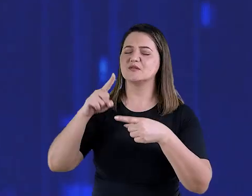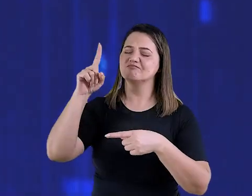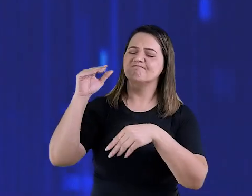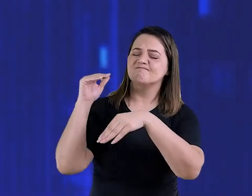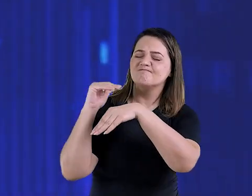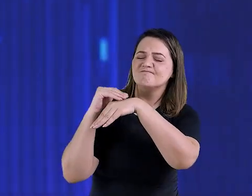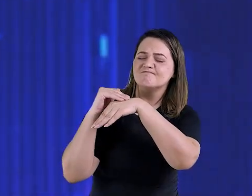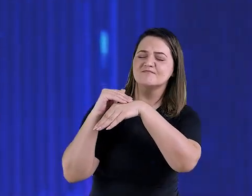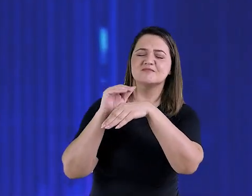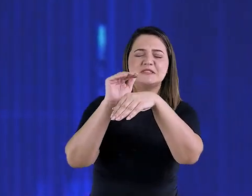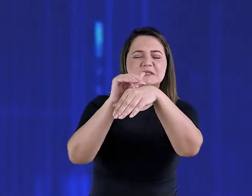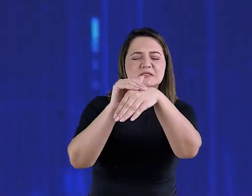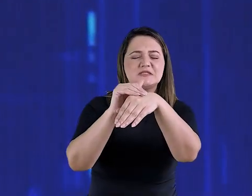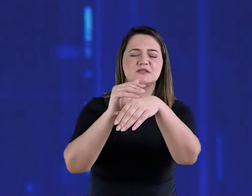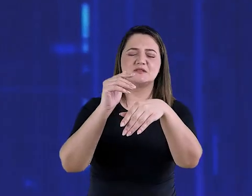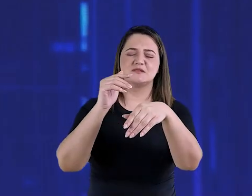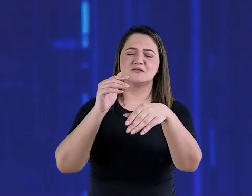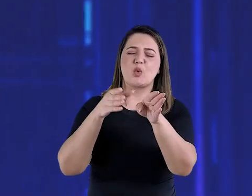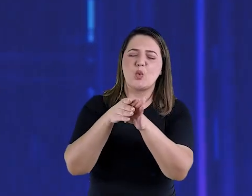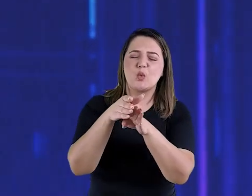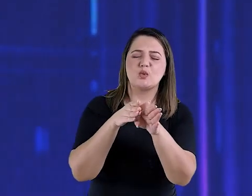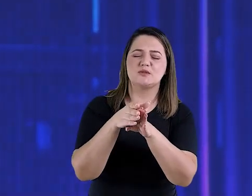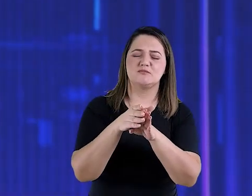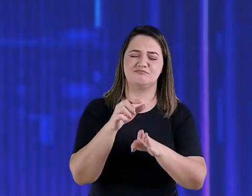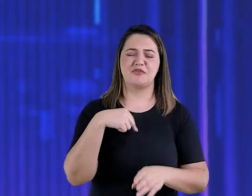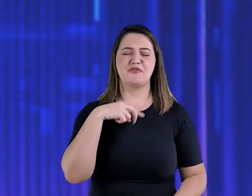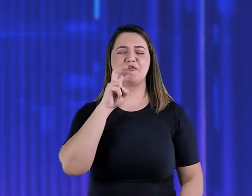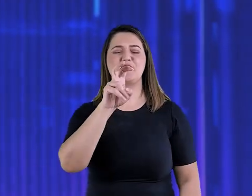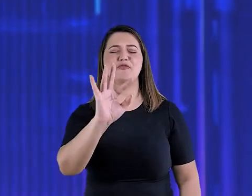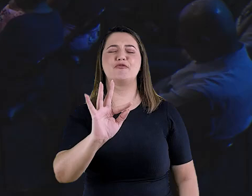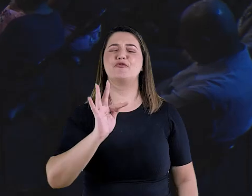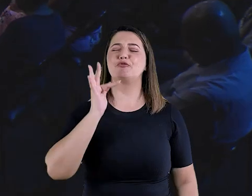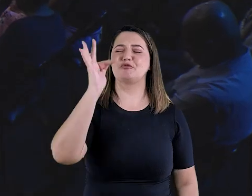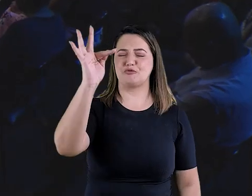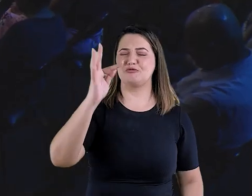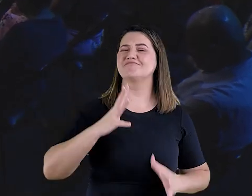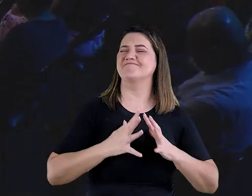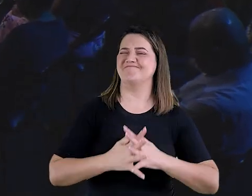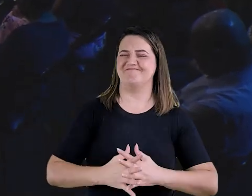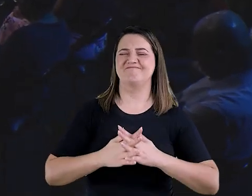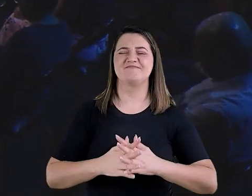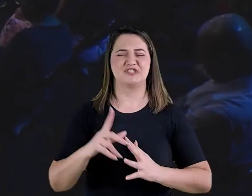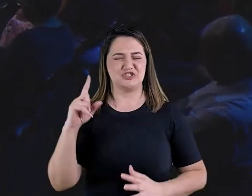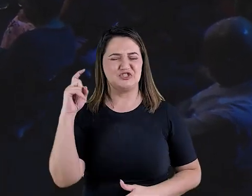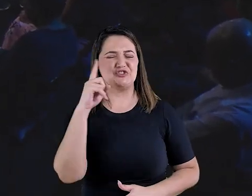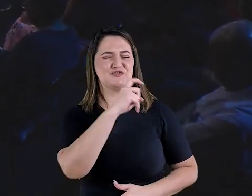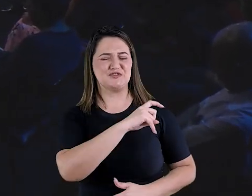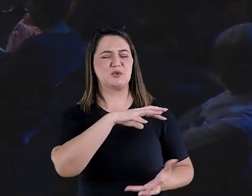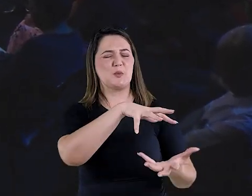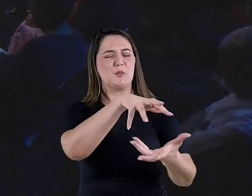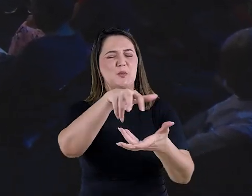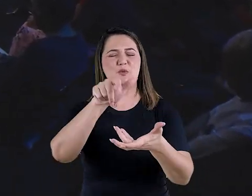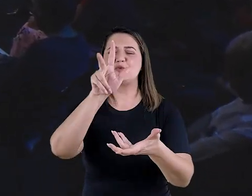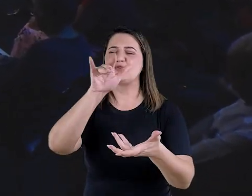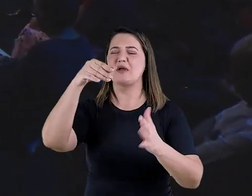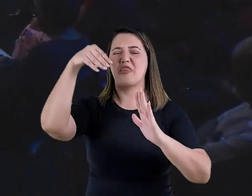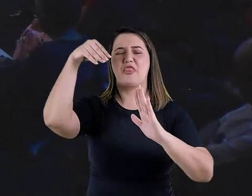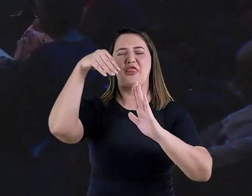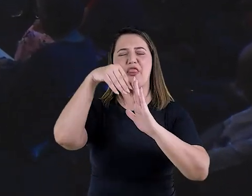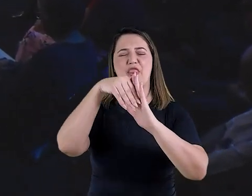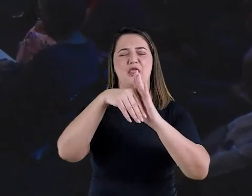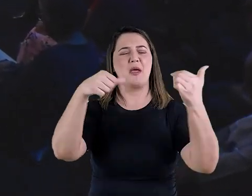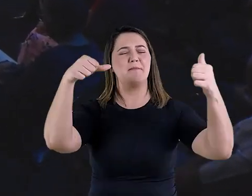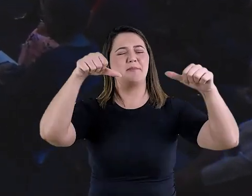advertindo agora. Vemos que o cenário futuro será complicado. Vemos que a situação no mundo ficará cada vez